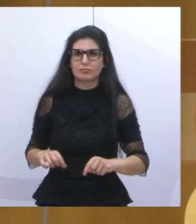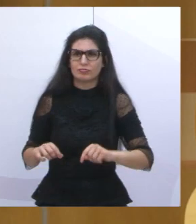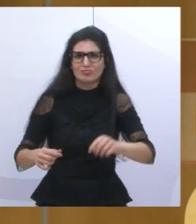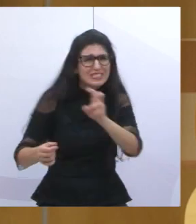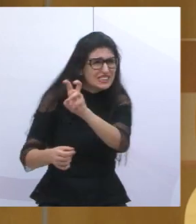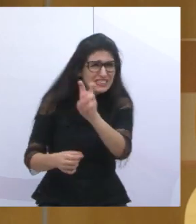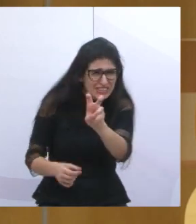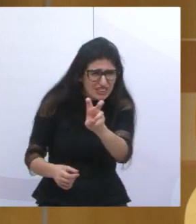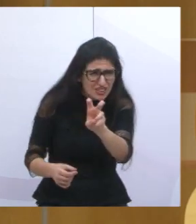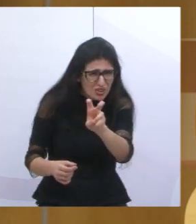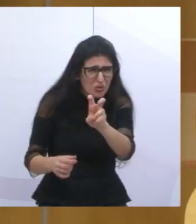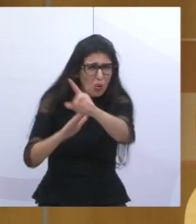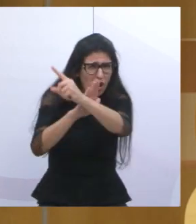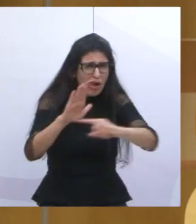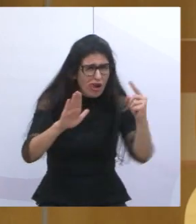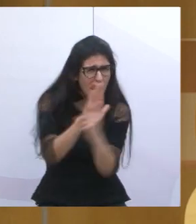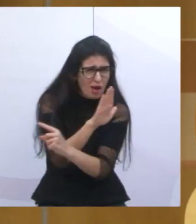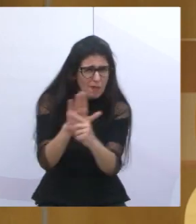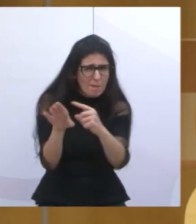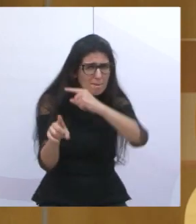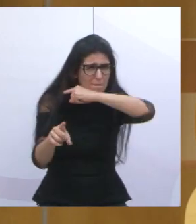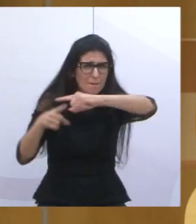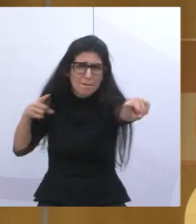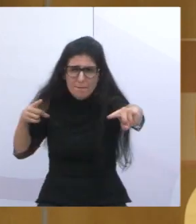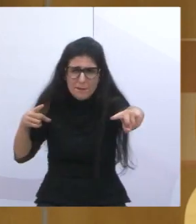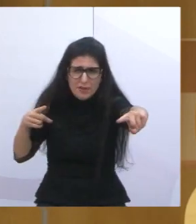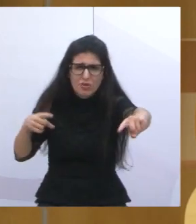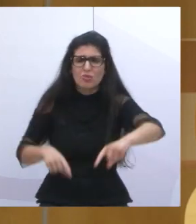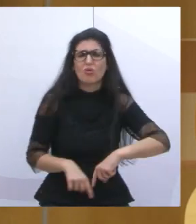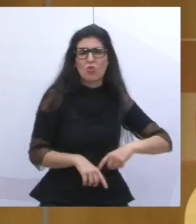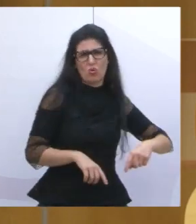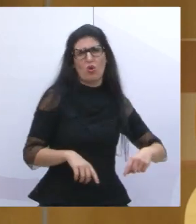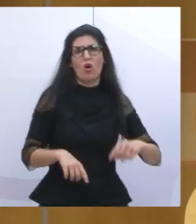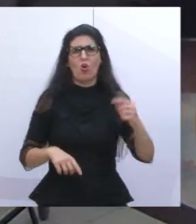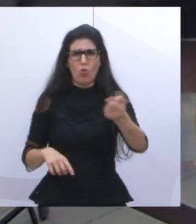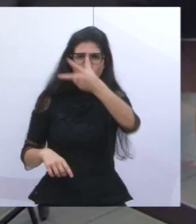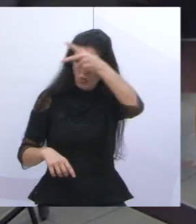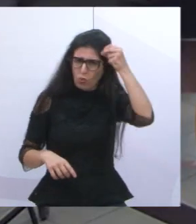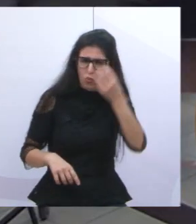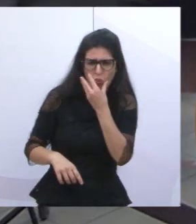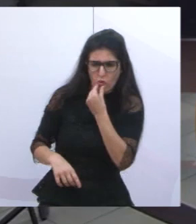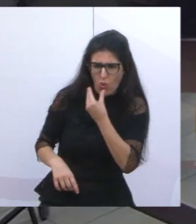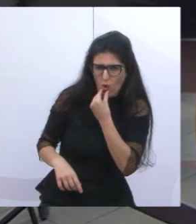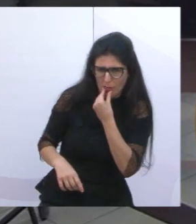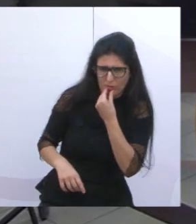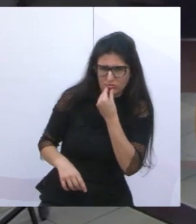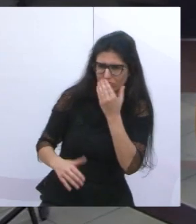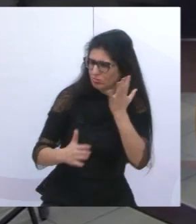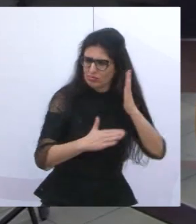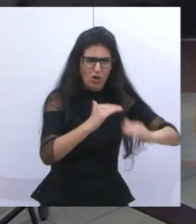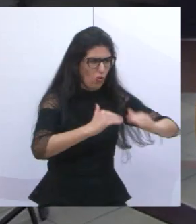projetos polêmicos, a gente derrubou o veto do prefeito. Então, vim aqui dizer que essa